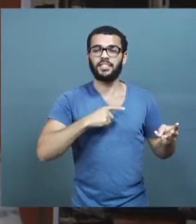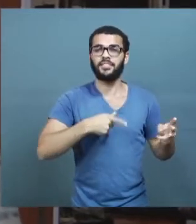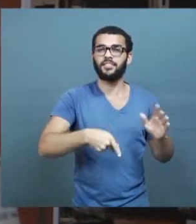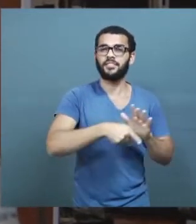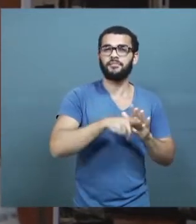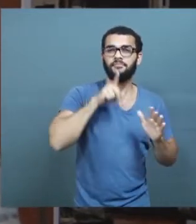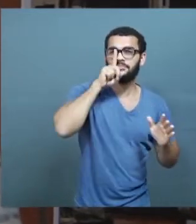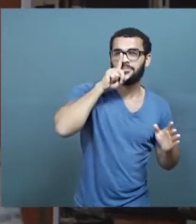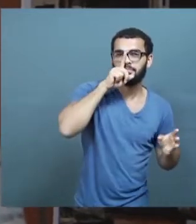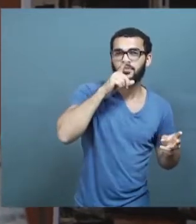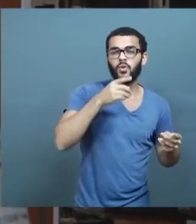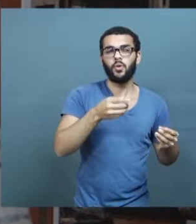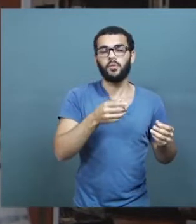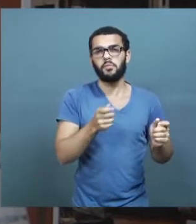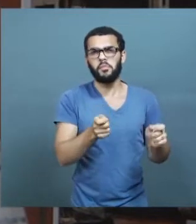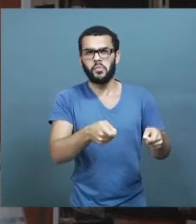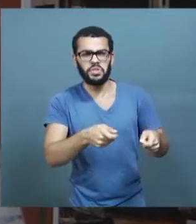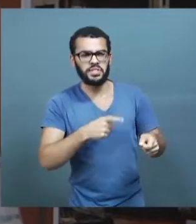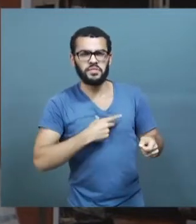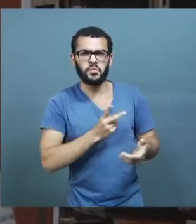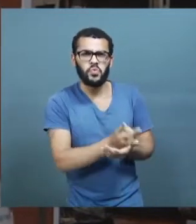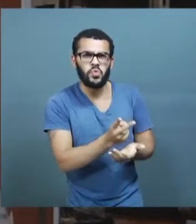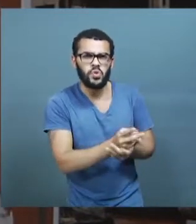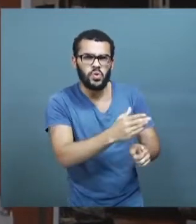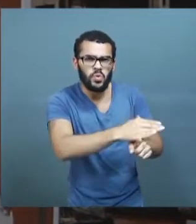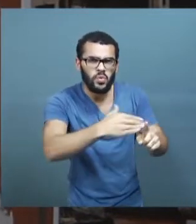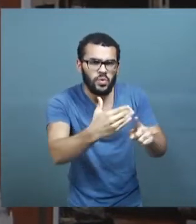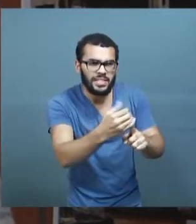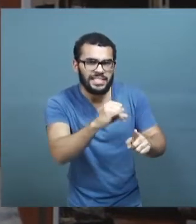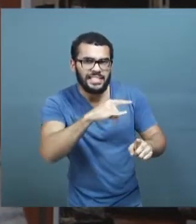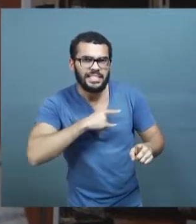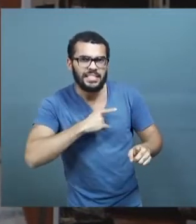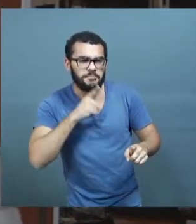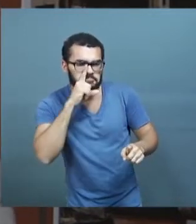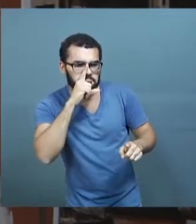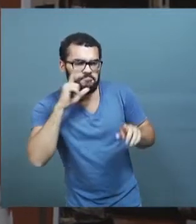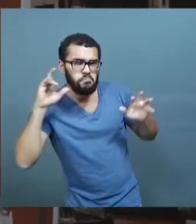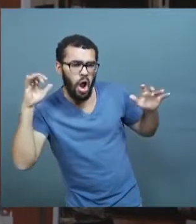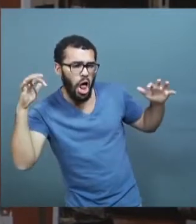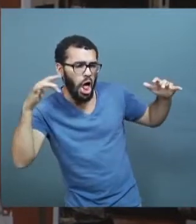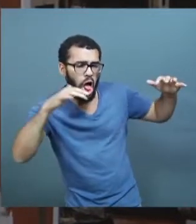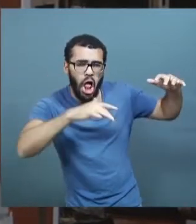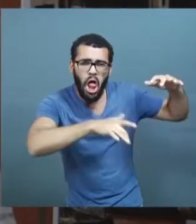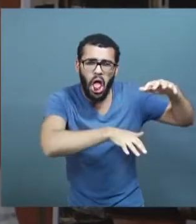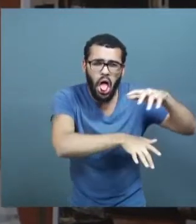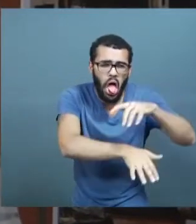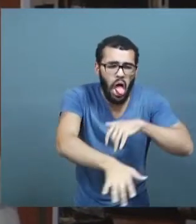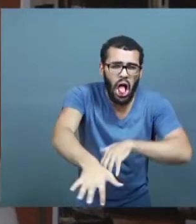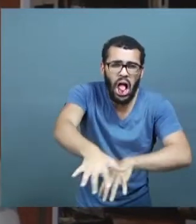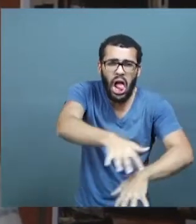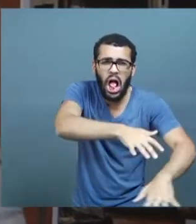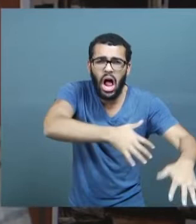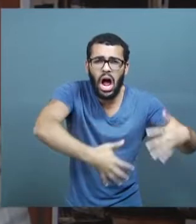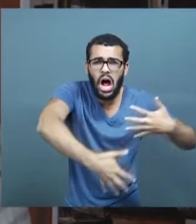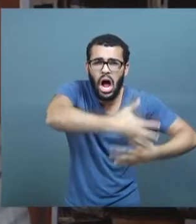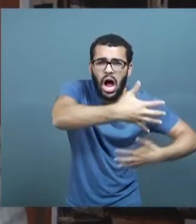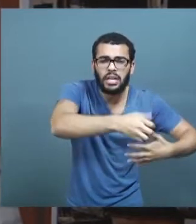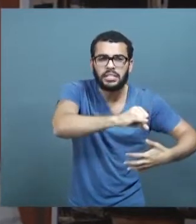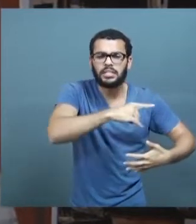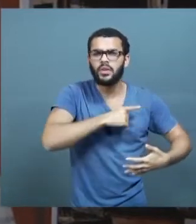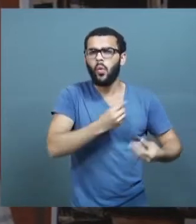as capacidades que as comunidades têm de dar a resposta em uma situação de crise, né, em que ocorre algum tipo de